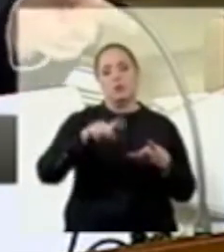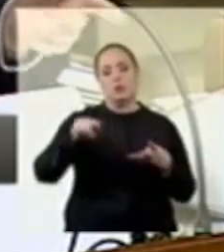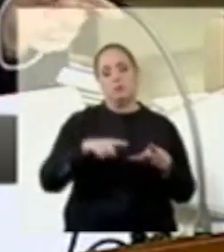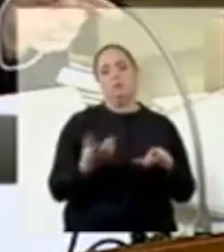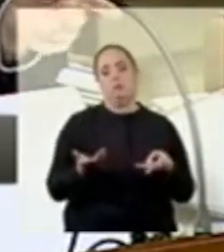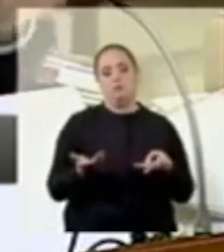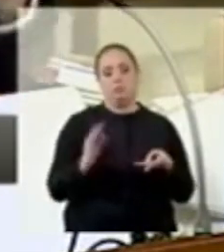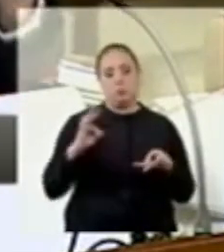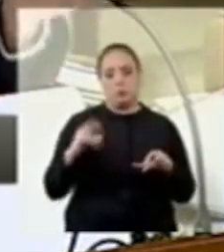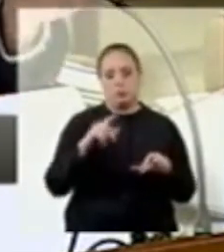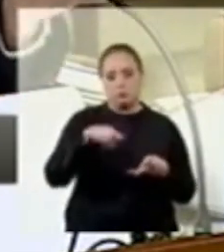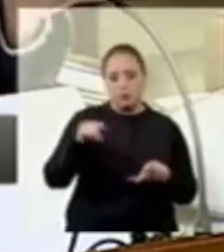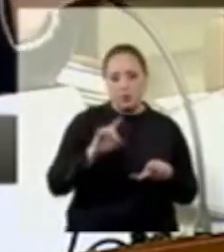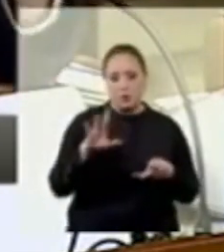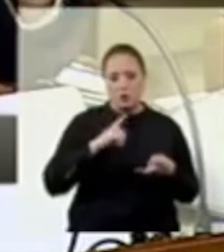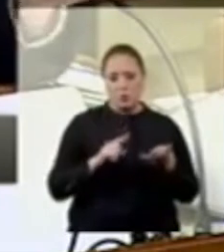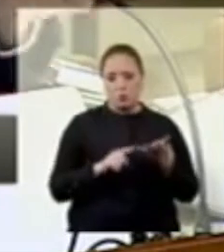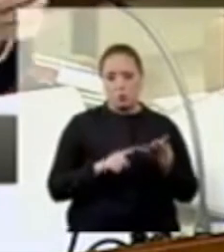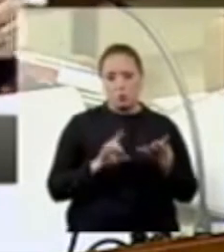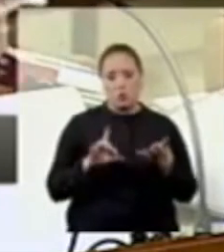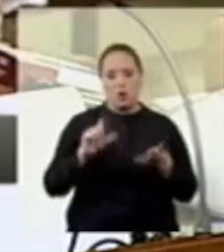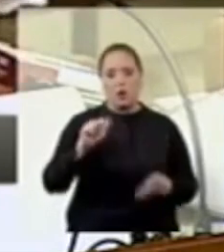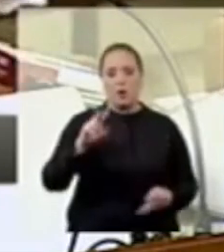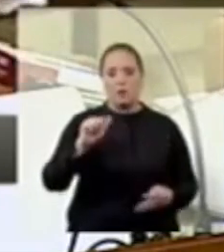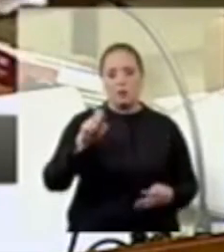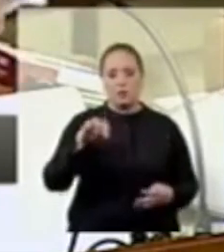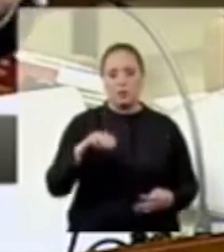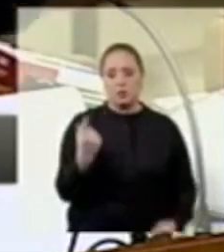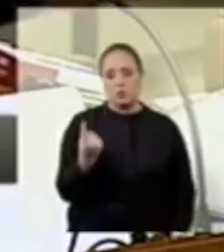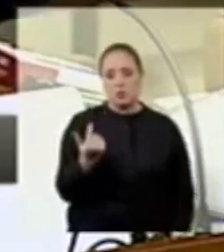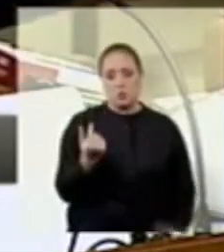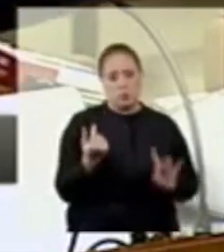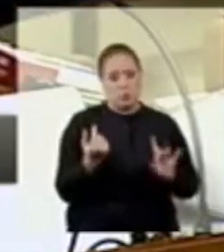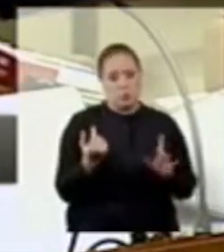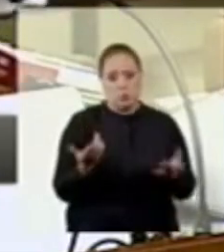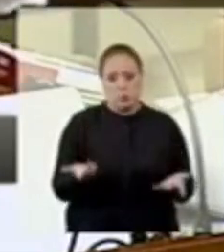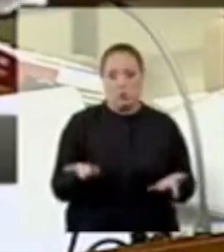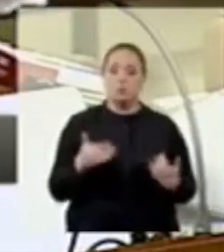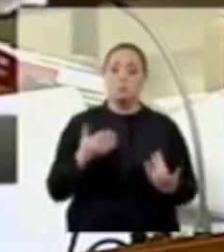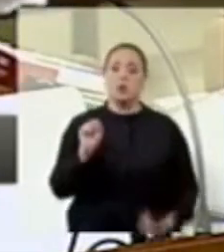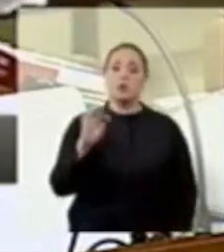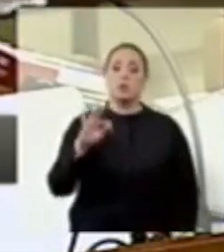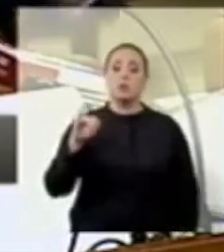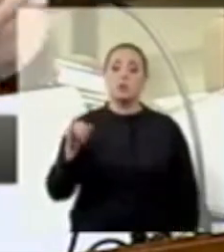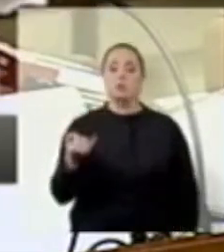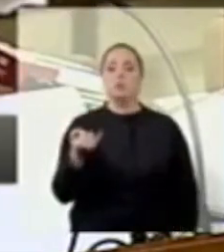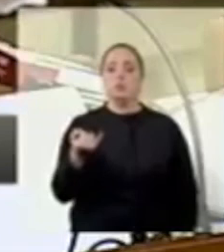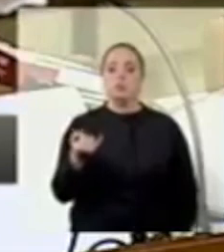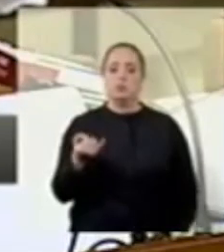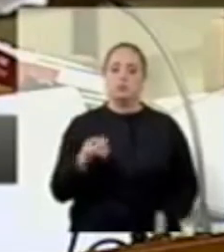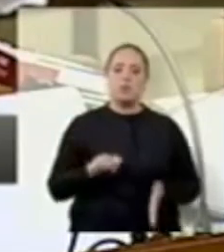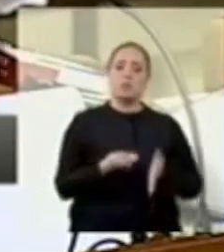associação criminosa só sobrou a lavagem de dinheiro e aí o superior tribunal de justiça mandou executar